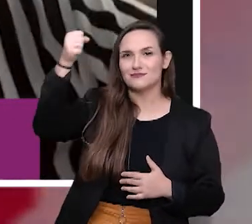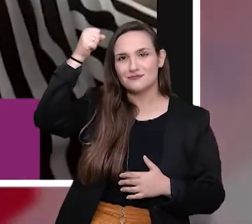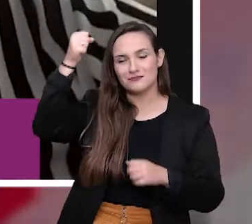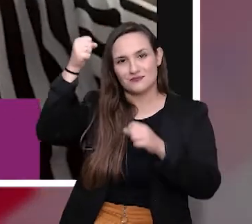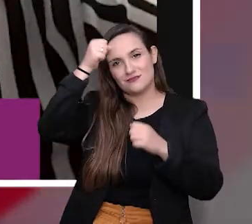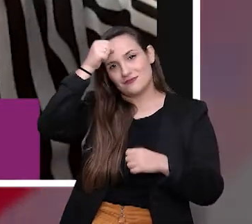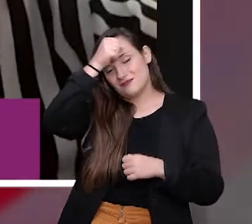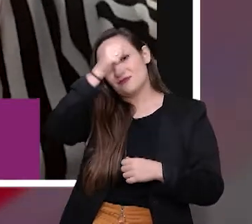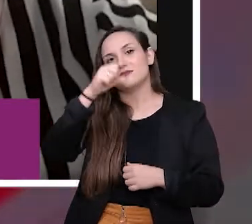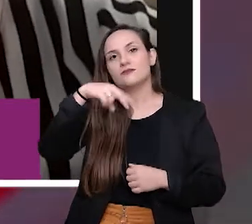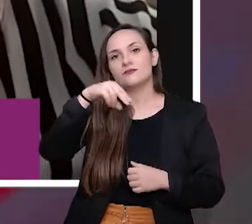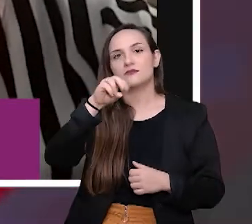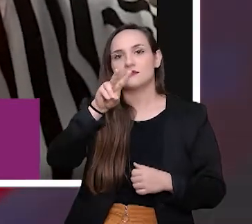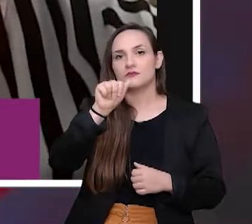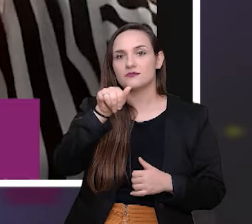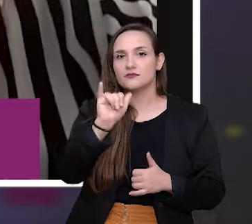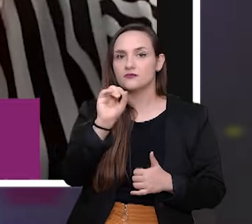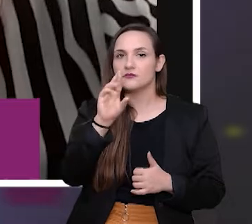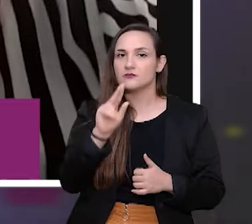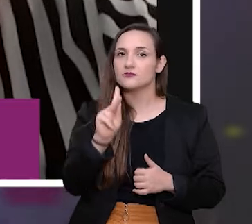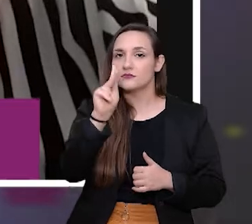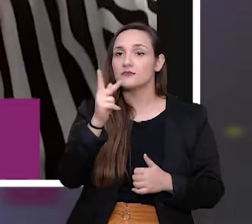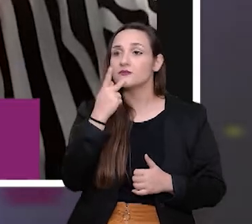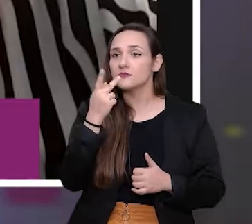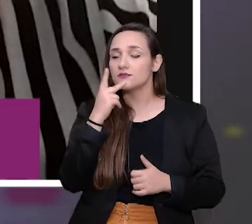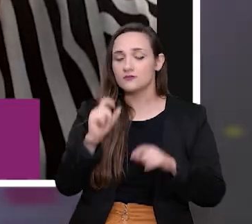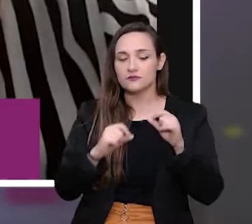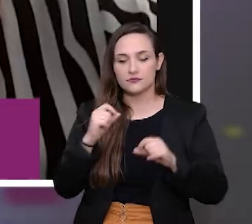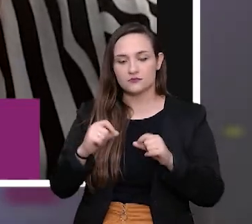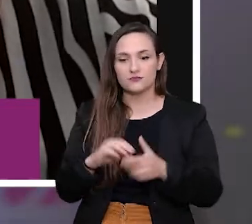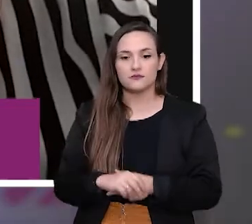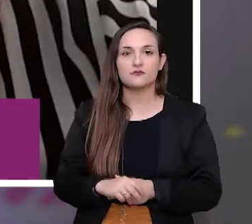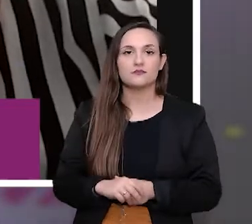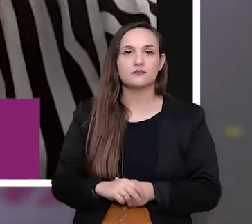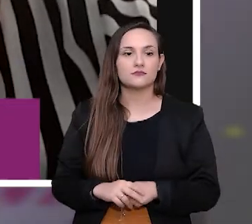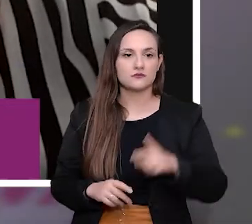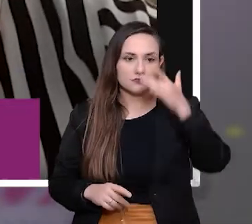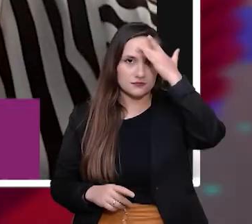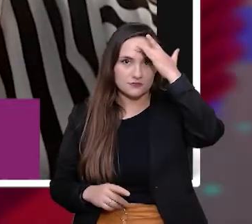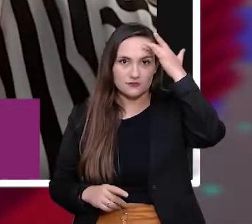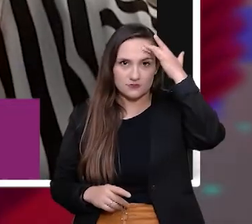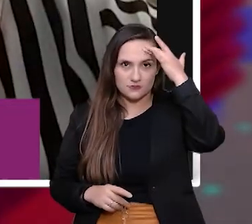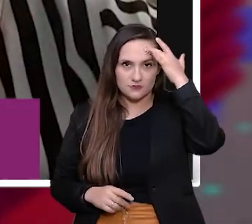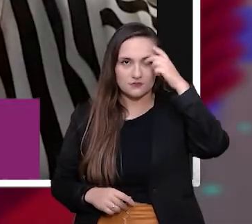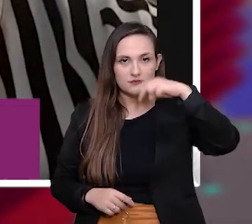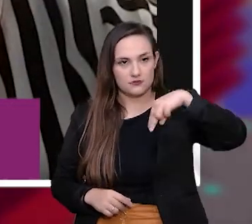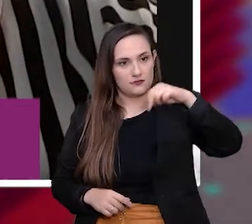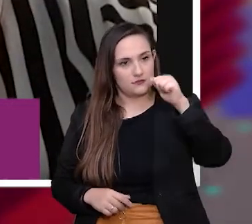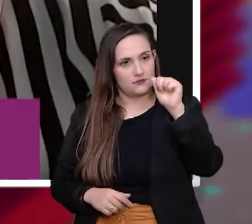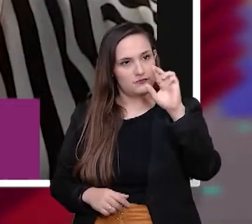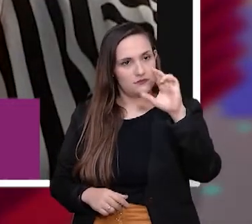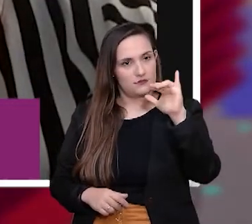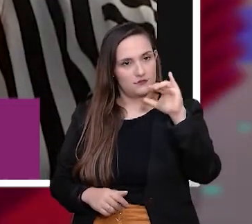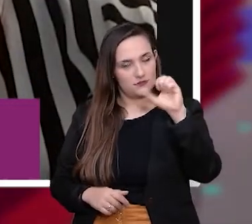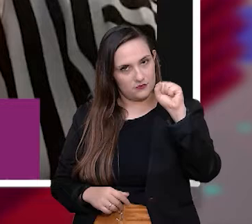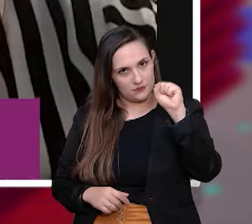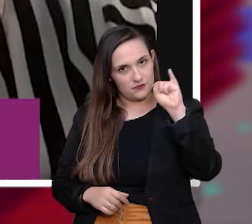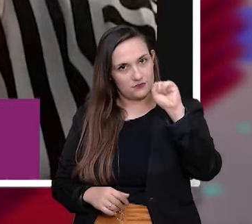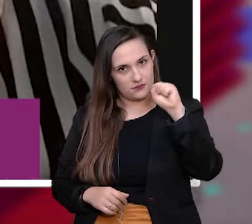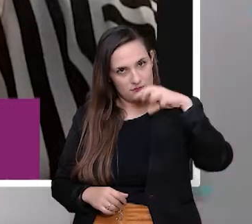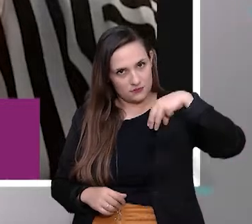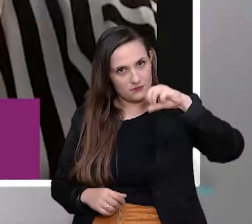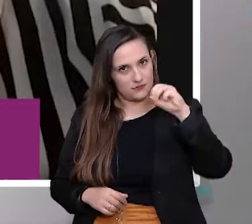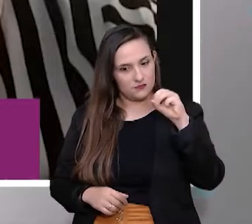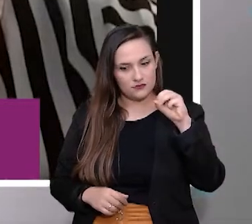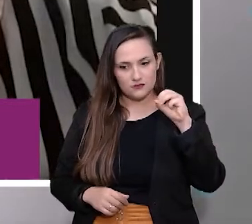que você acabou de comentar, que na verdade os narcisistas eles têm autoestima baixa e acaba sendo